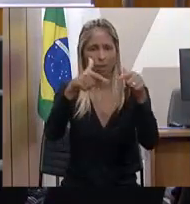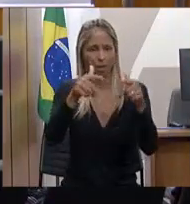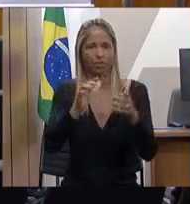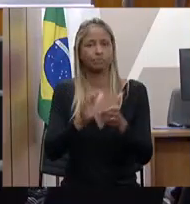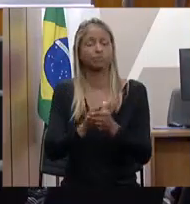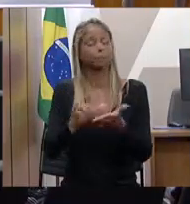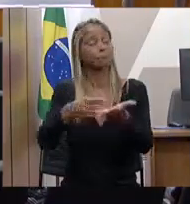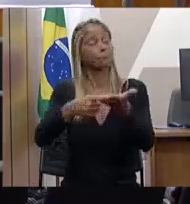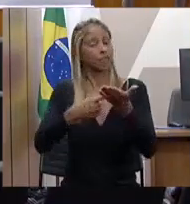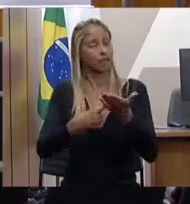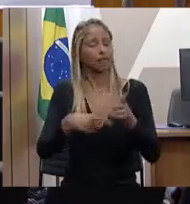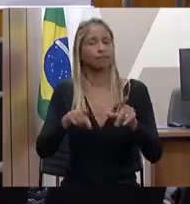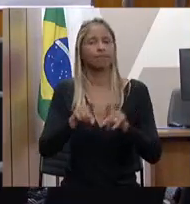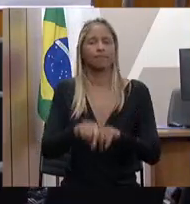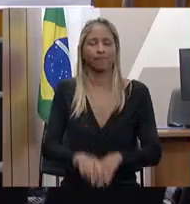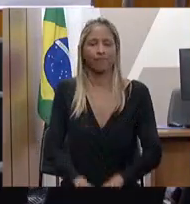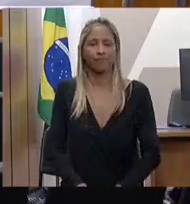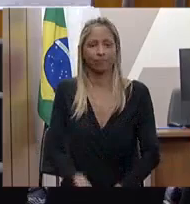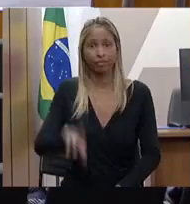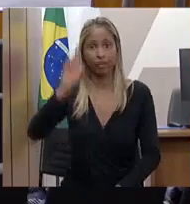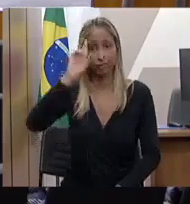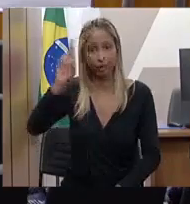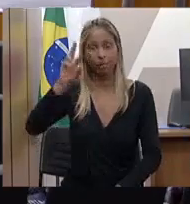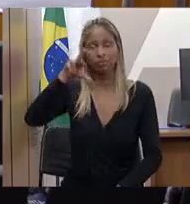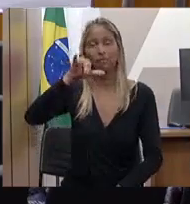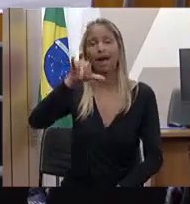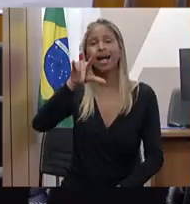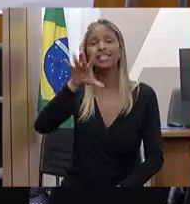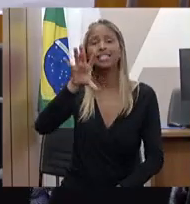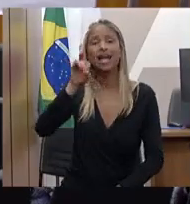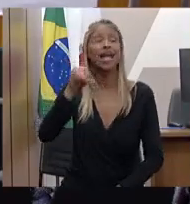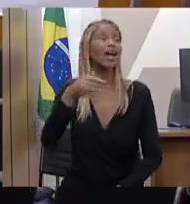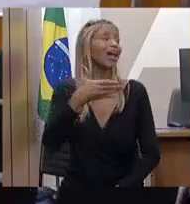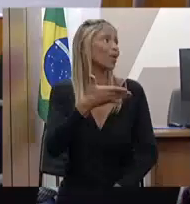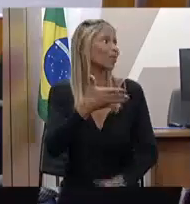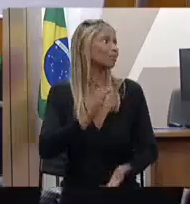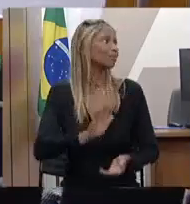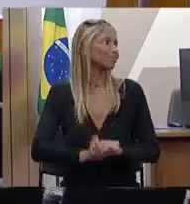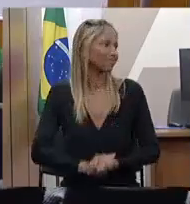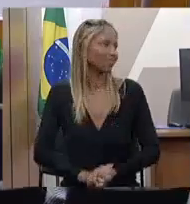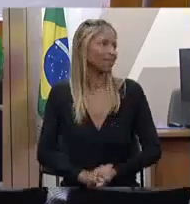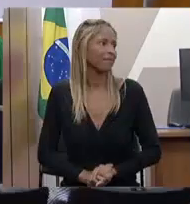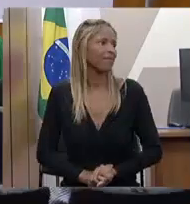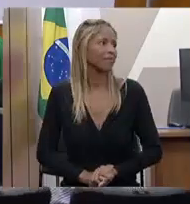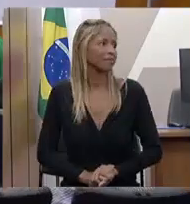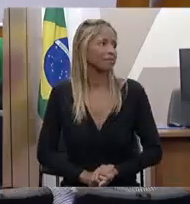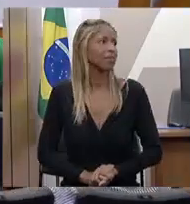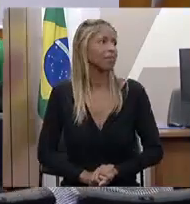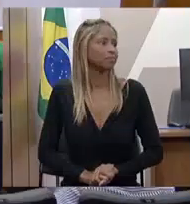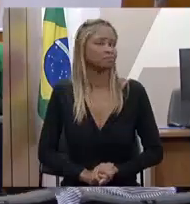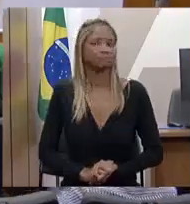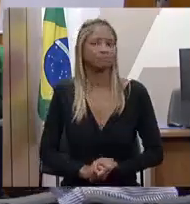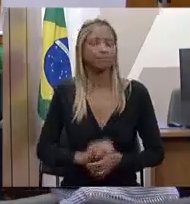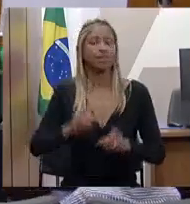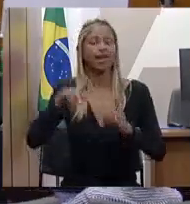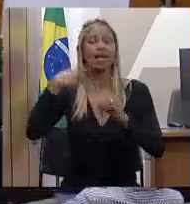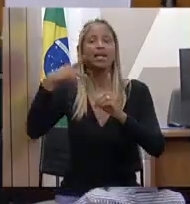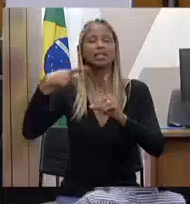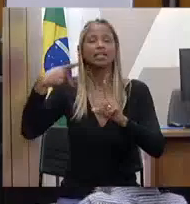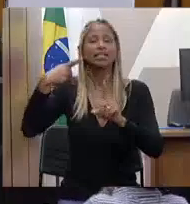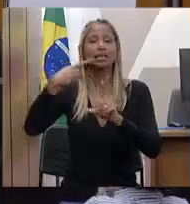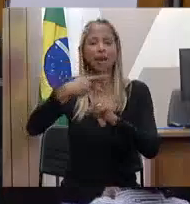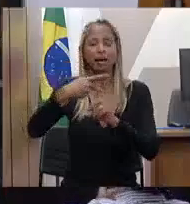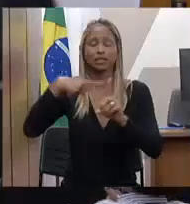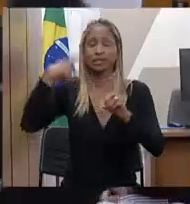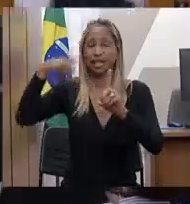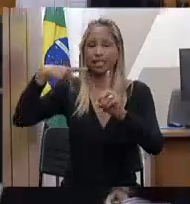convidamos Dr Marcelo Lamego pertence Desembargador do fórum